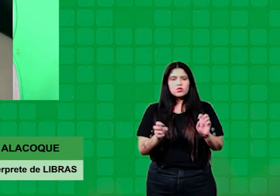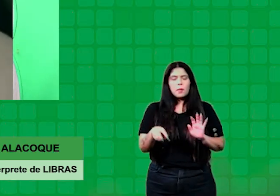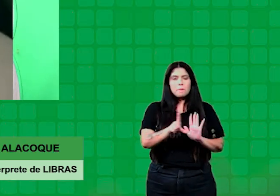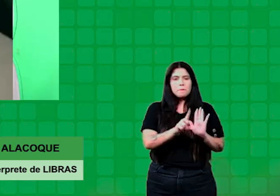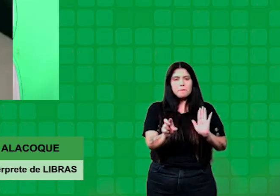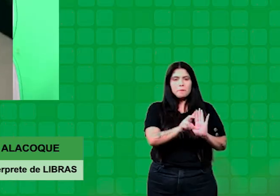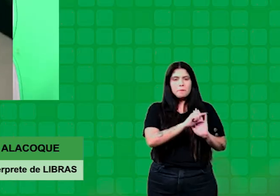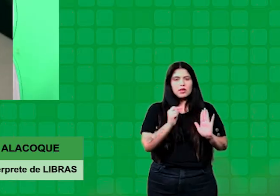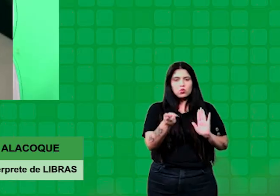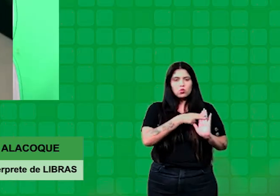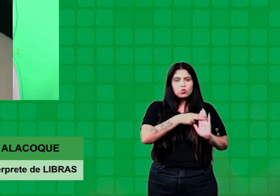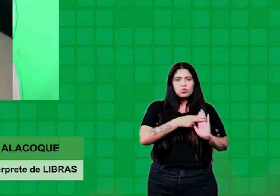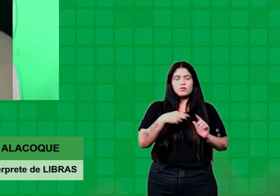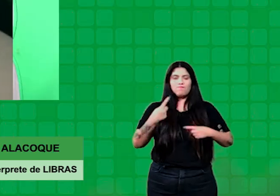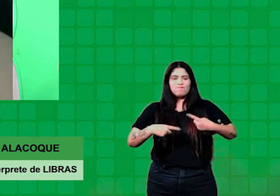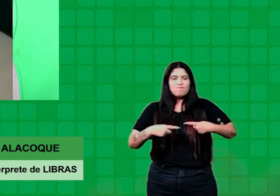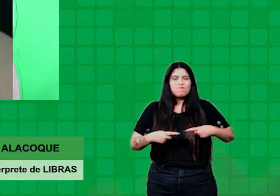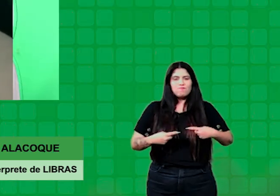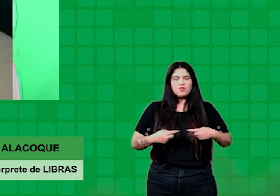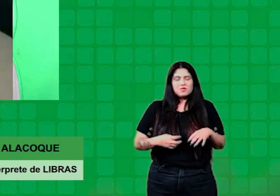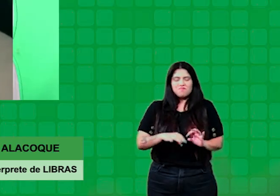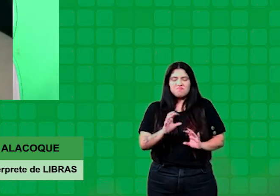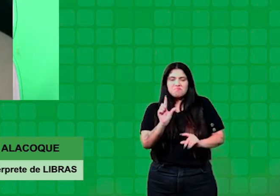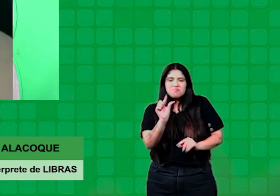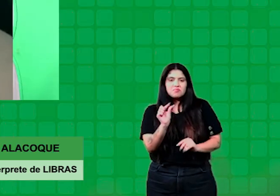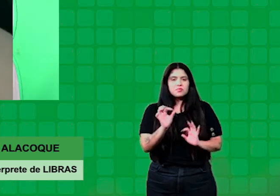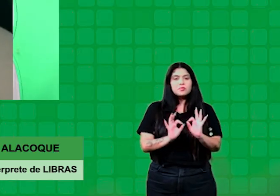ordinal. Então, vai ter que fazer um pequeno ajuste aí.